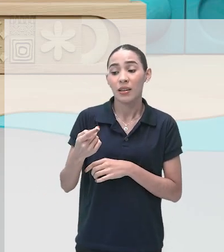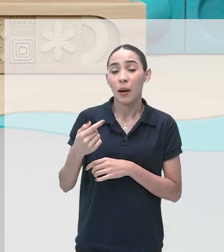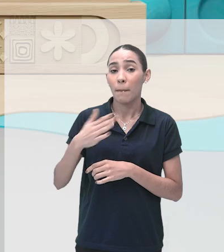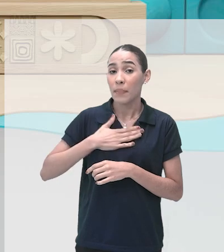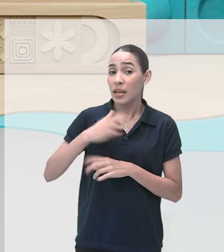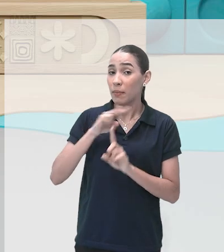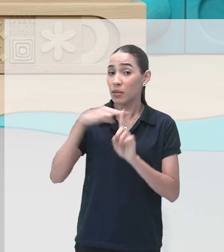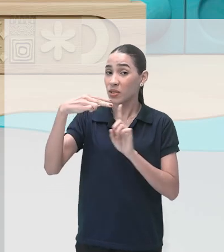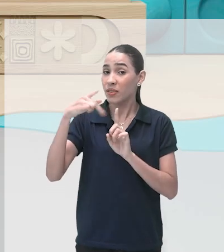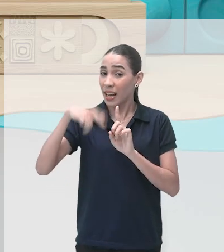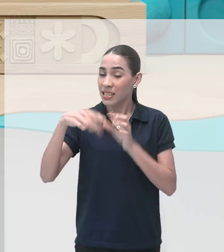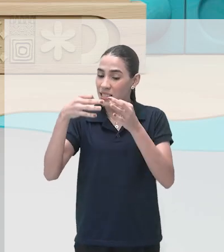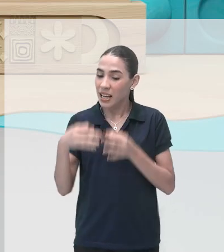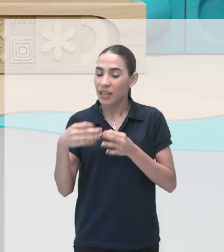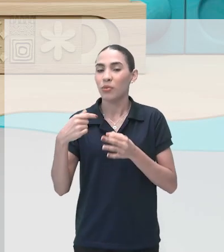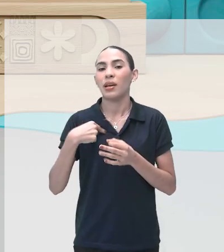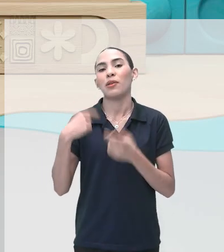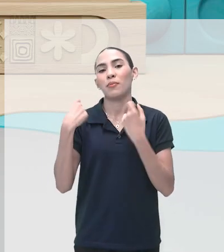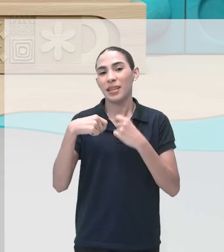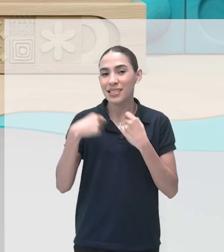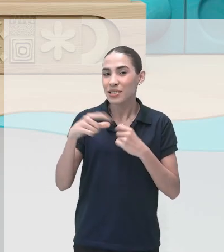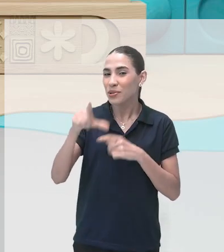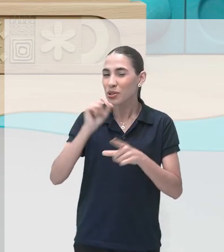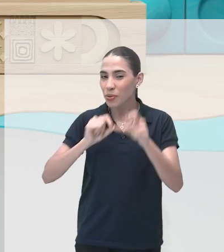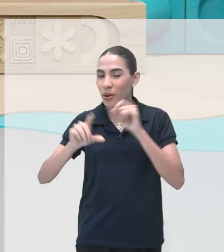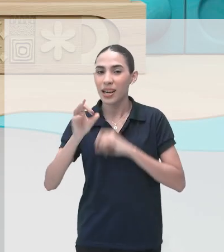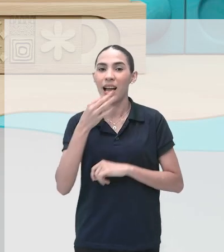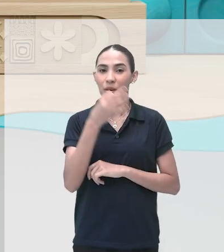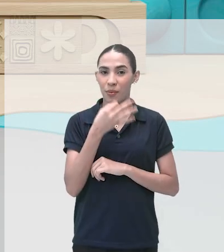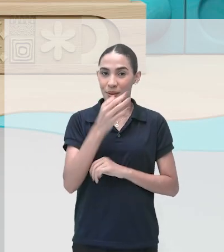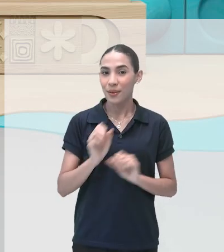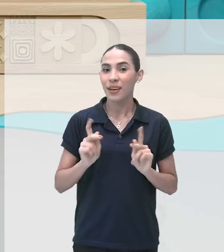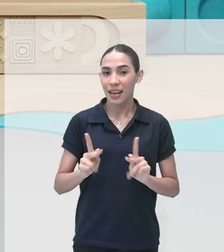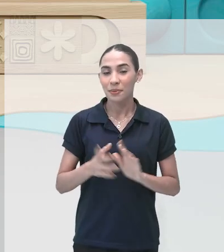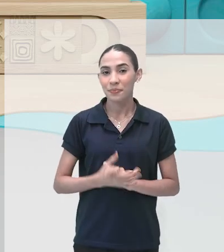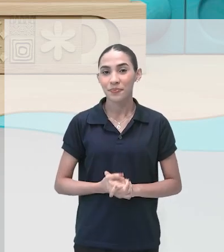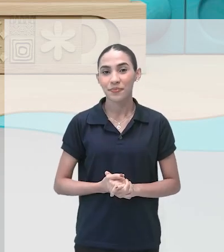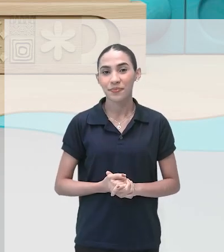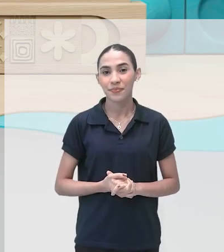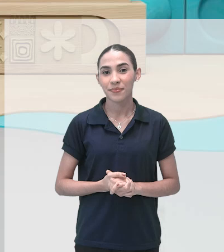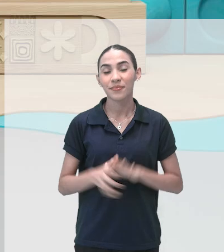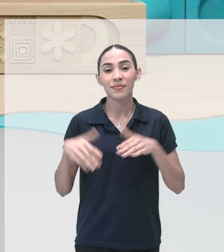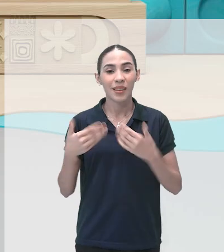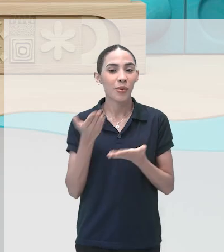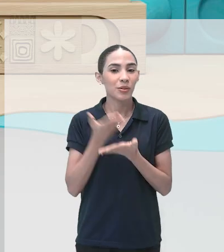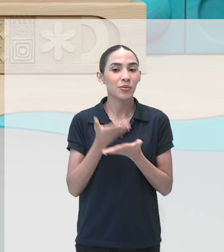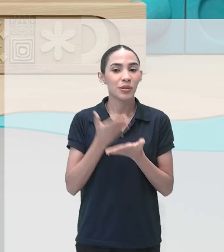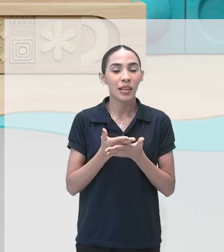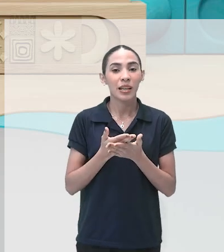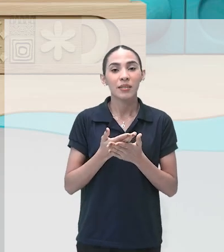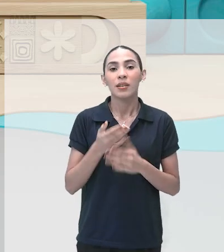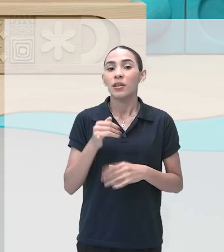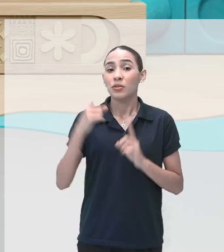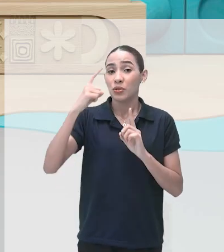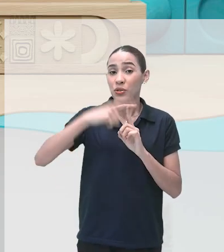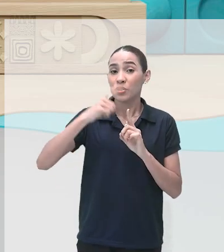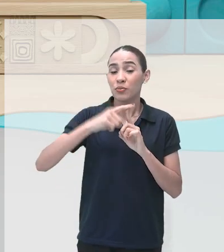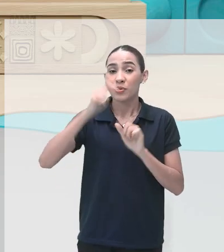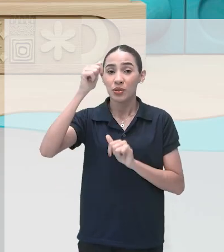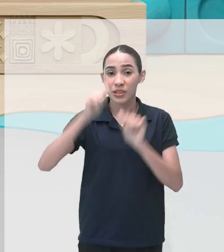certo, eu vou ter que selecionar argumentos, ok? E aí nós vamos estudar os